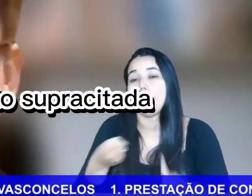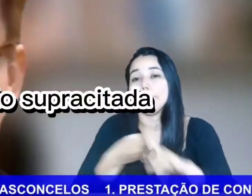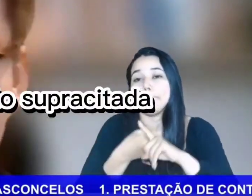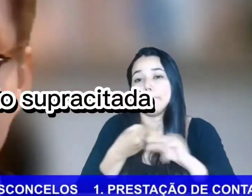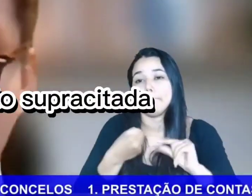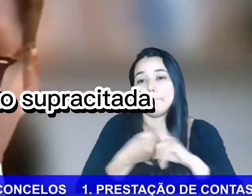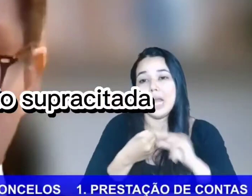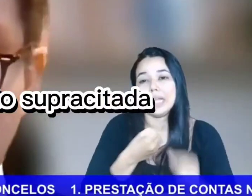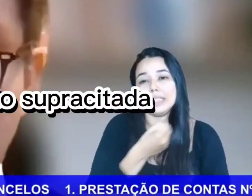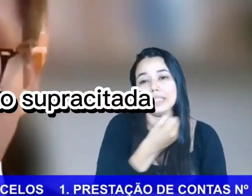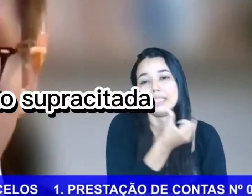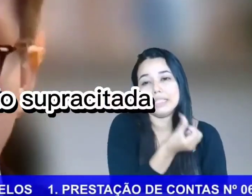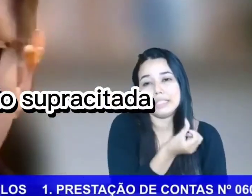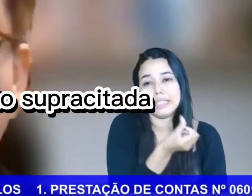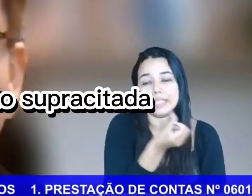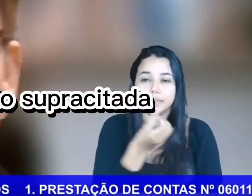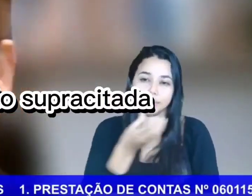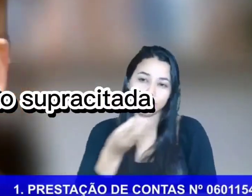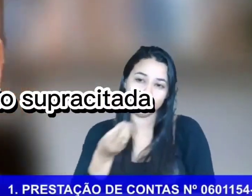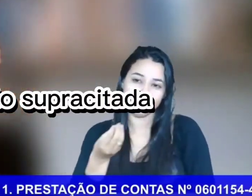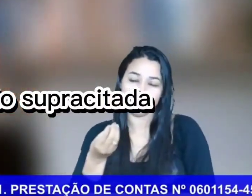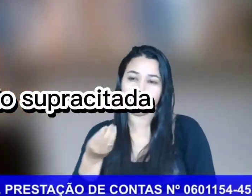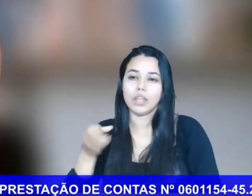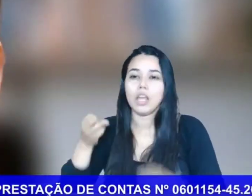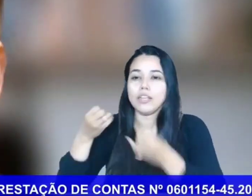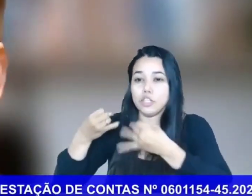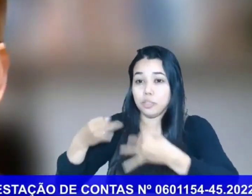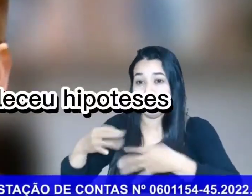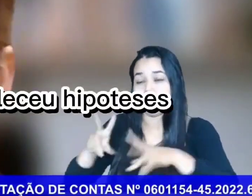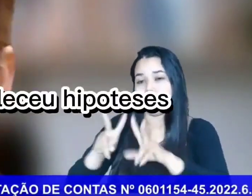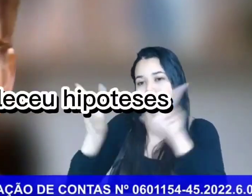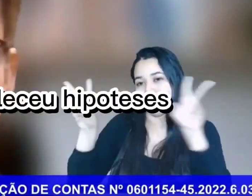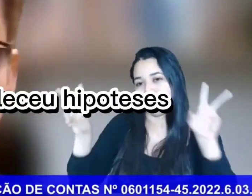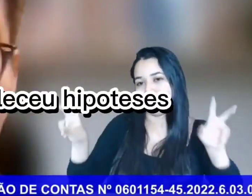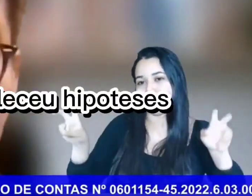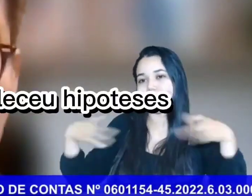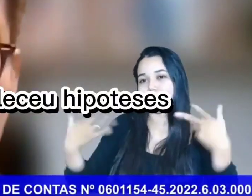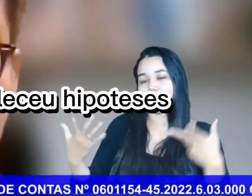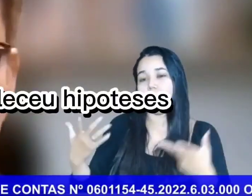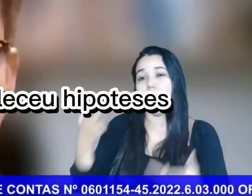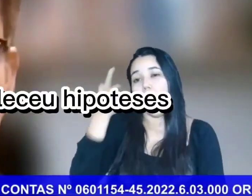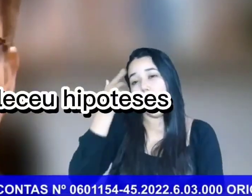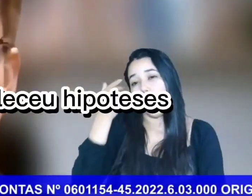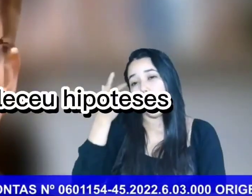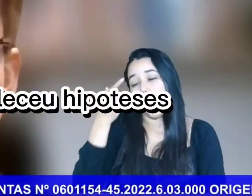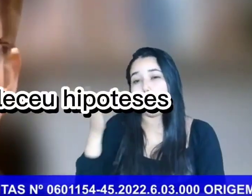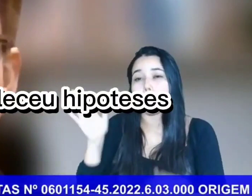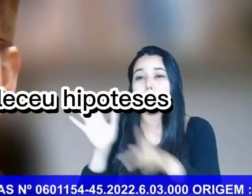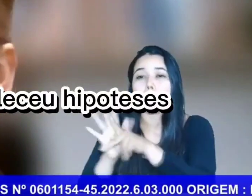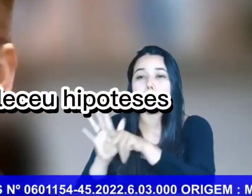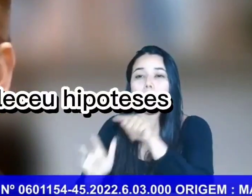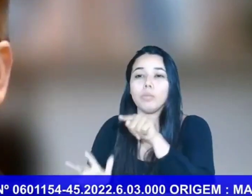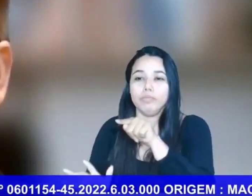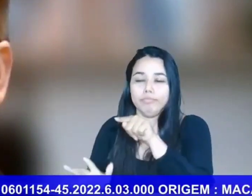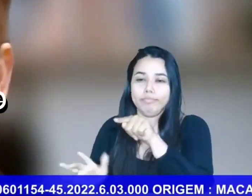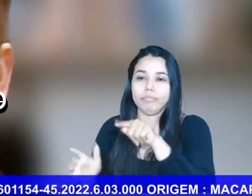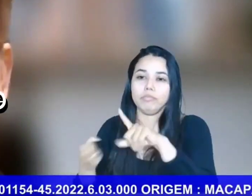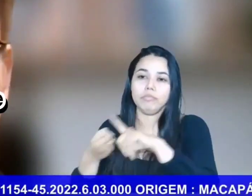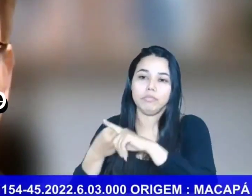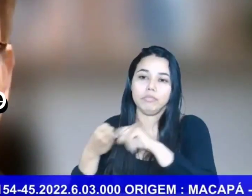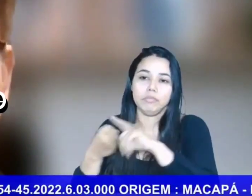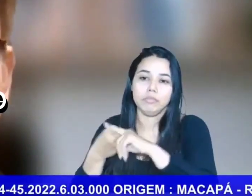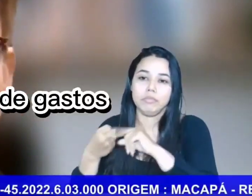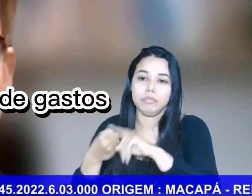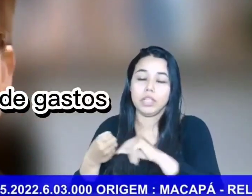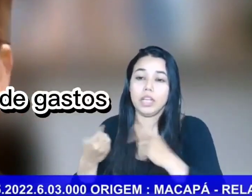do artigo 60 da resolução supracitada. A própria norma eleitoral estabeleceu hipóteses em que